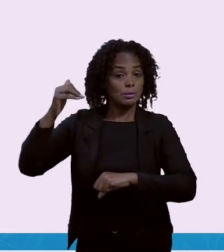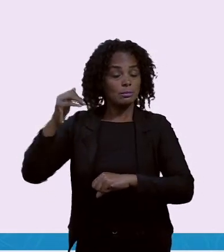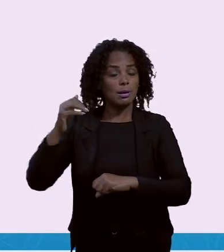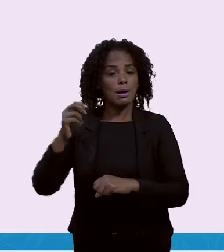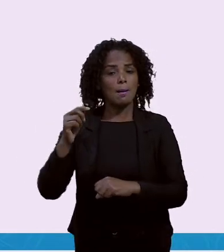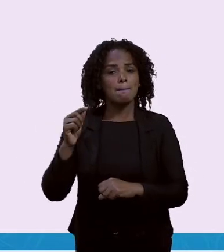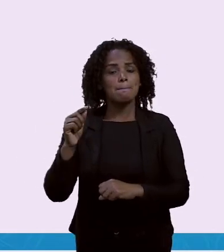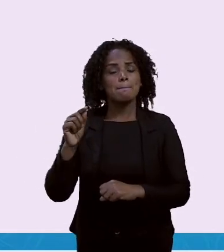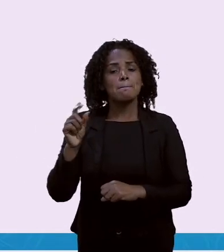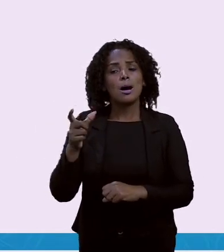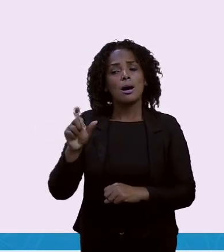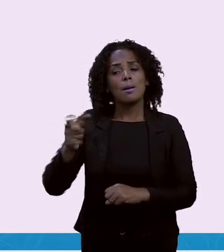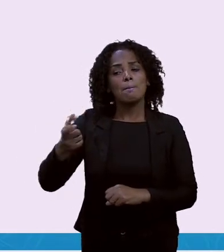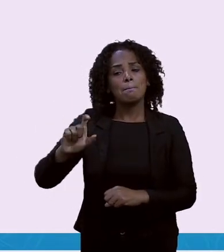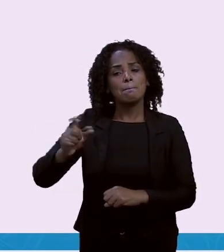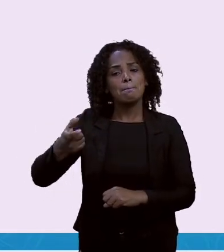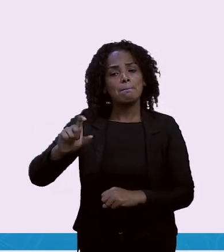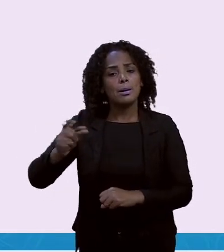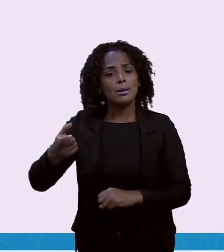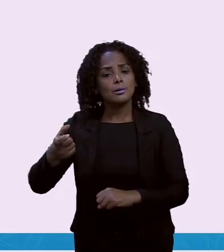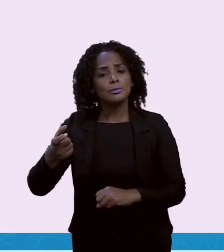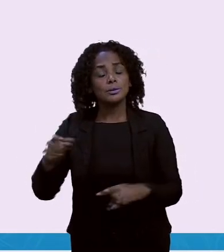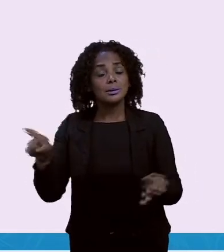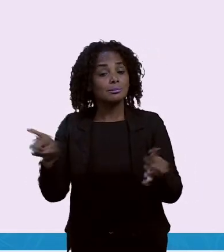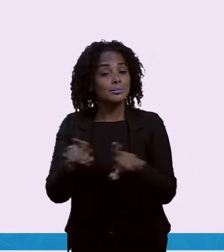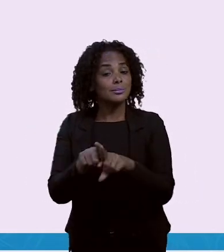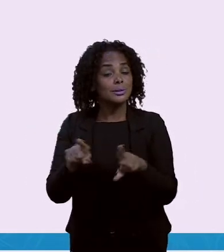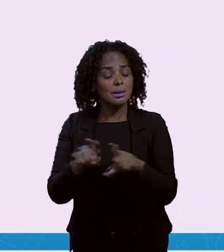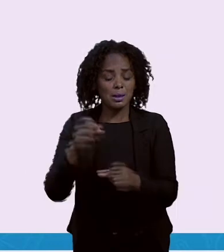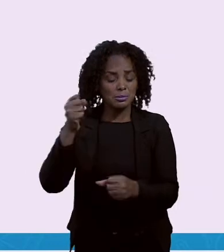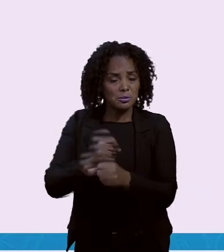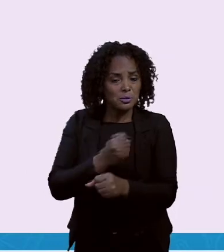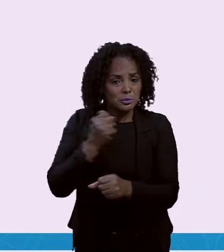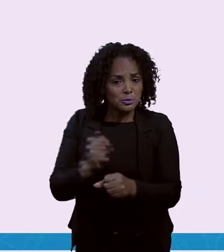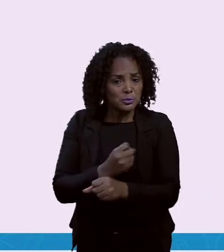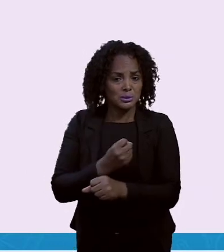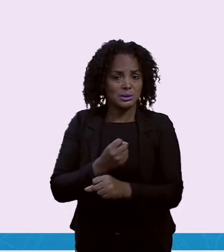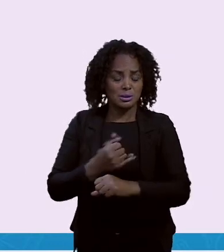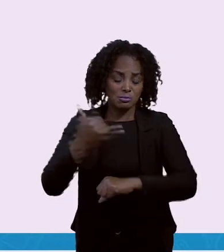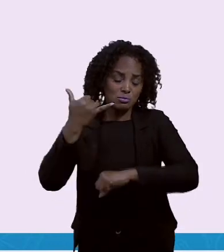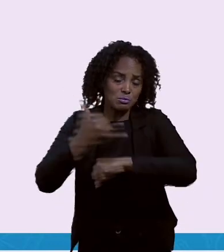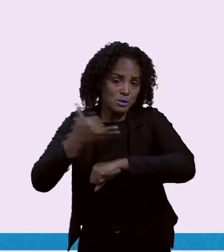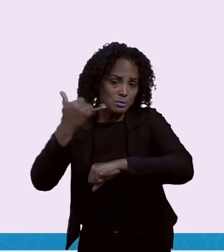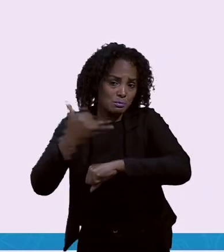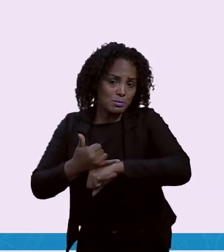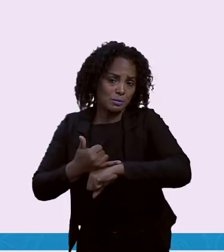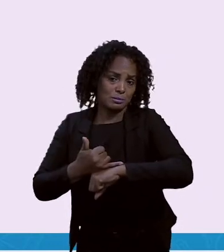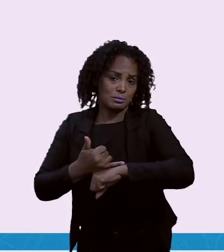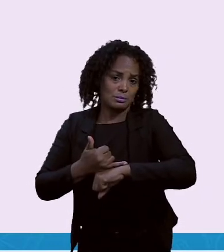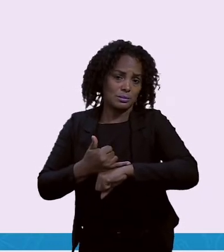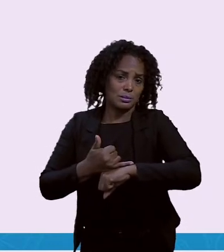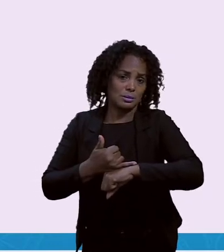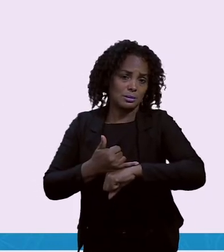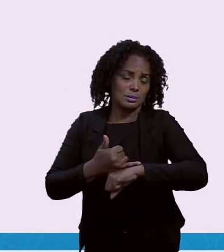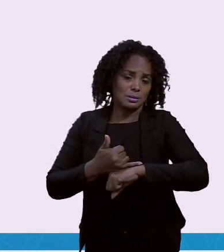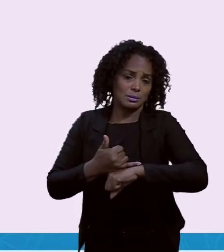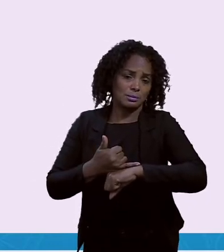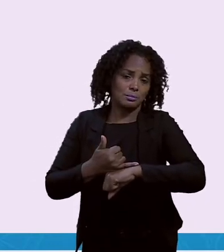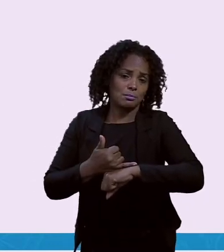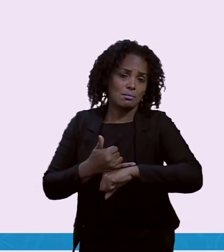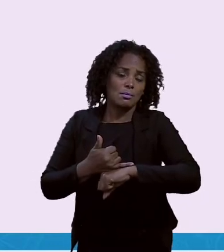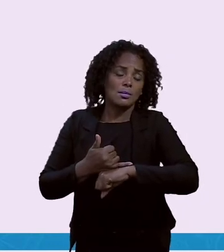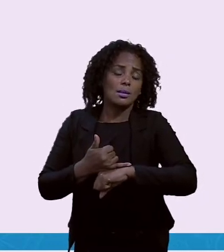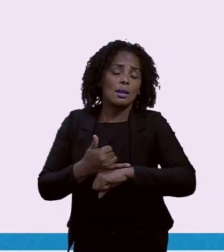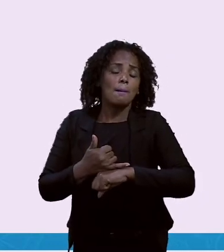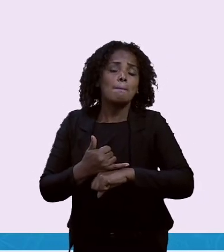Parafusos e estruturas para construção. Por que esses materiais são utilizados para